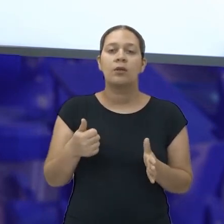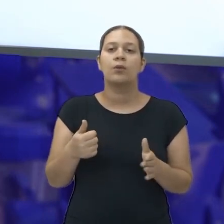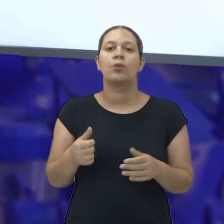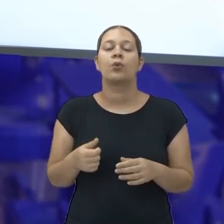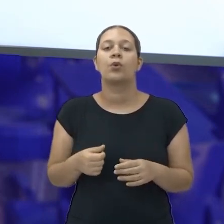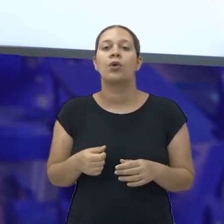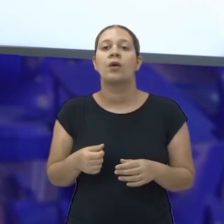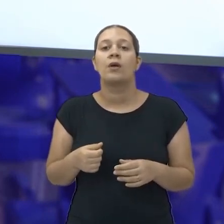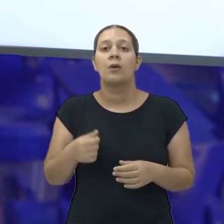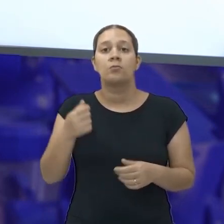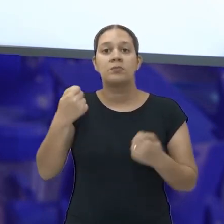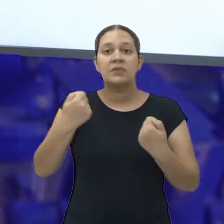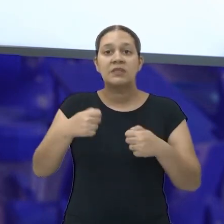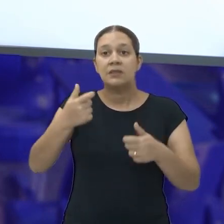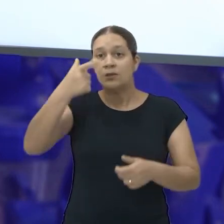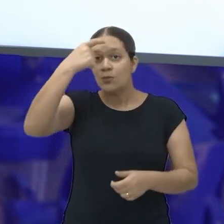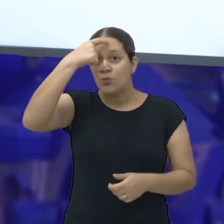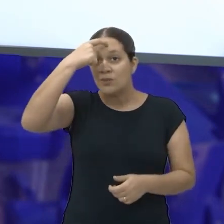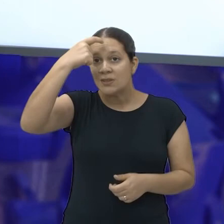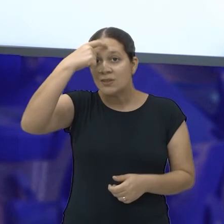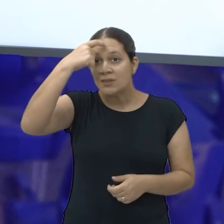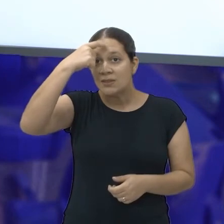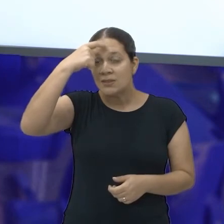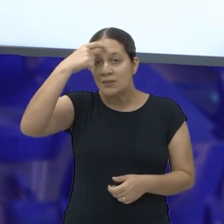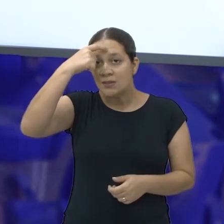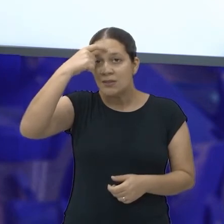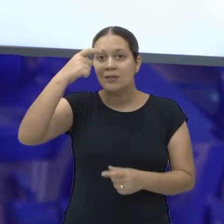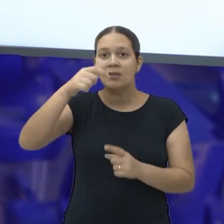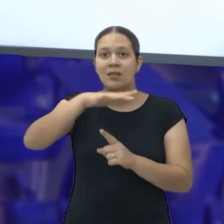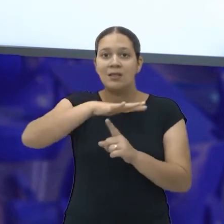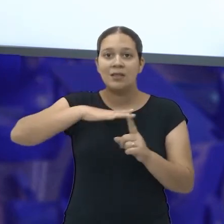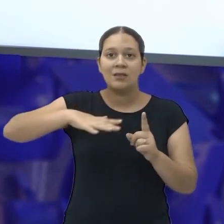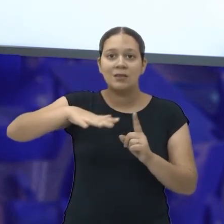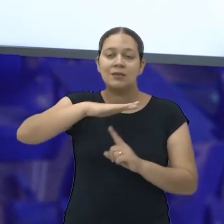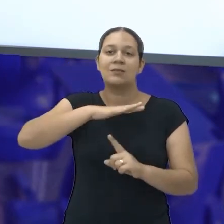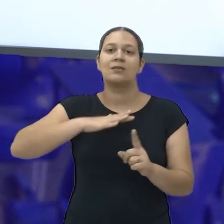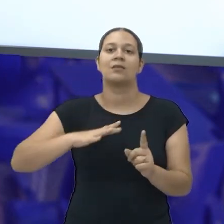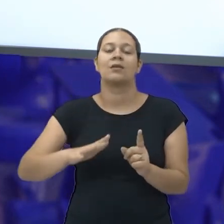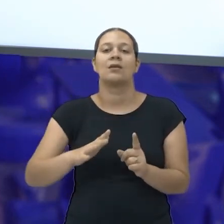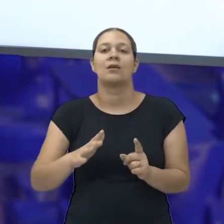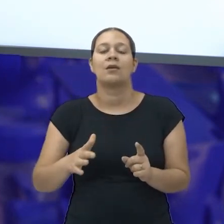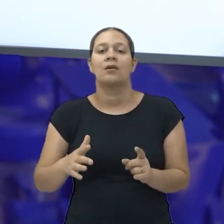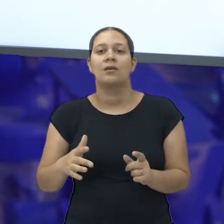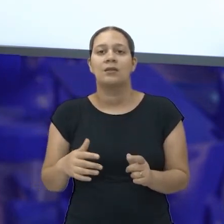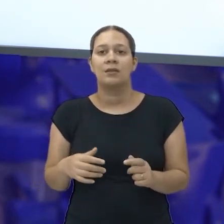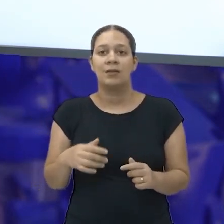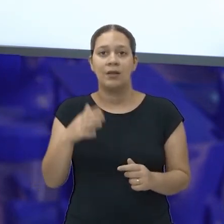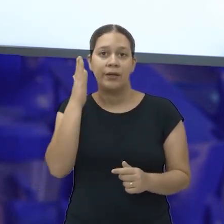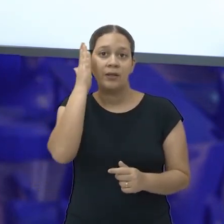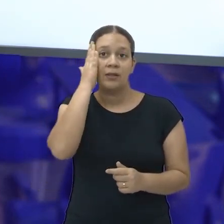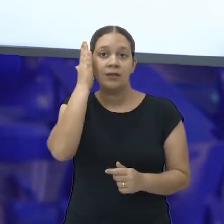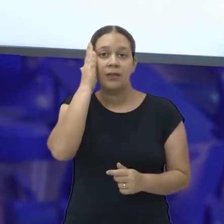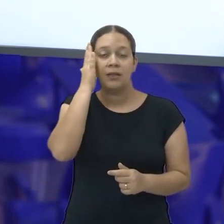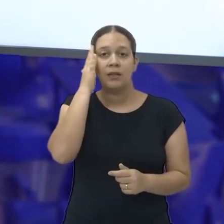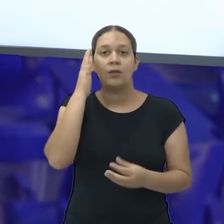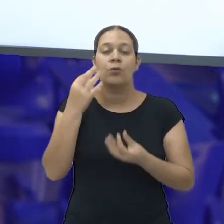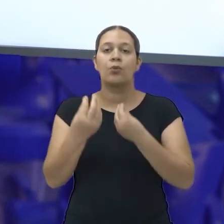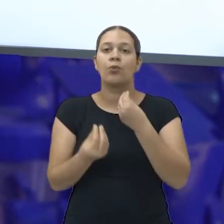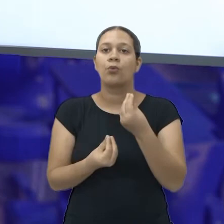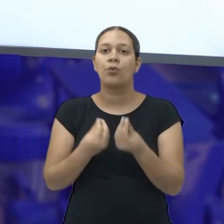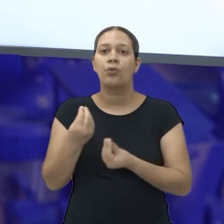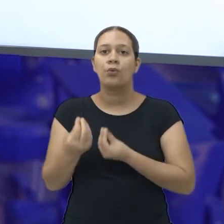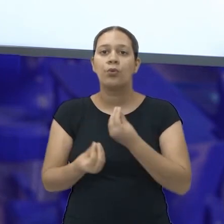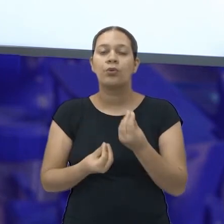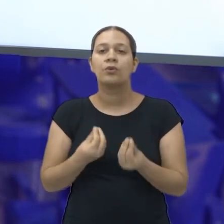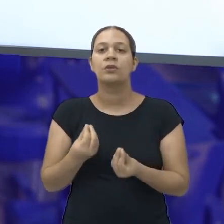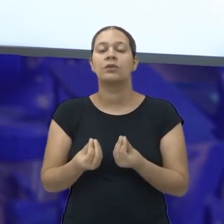tomando consciência do que é a cidadania. Cidadania é o indivíduo se entender como alguém